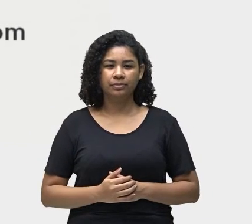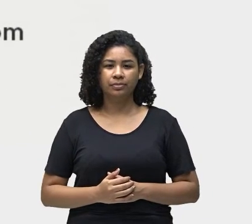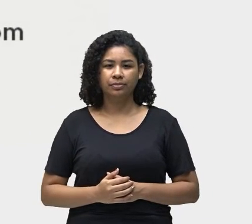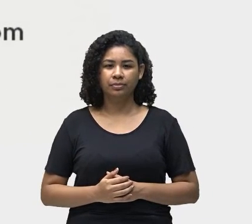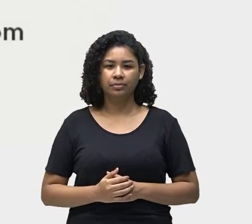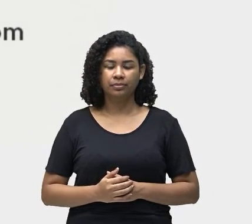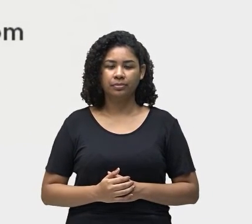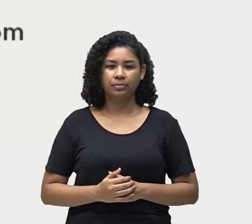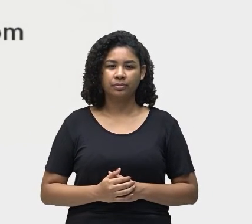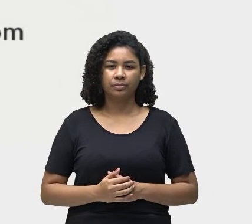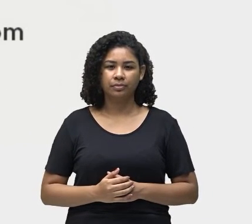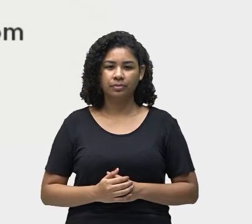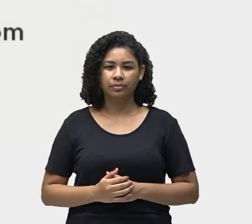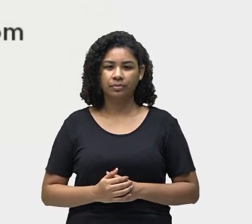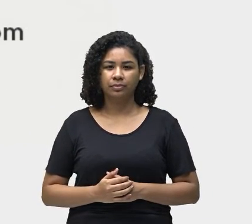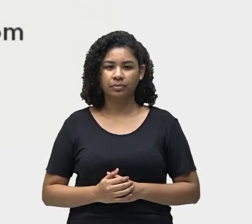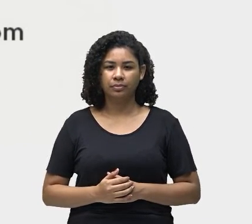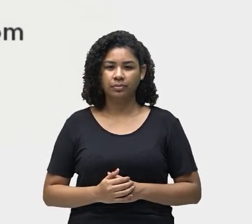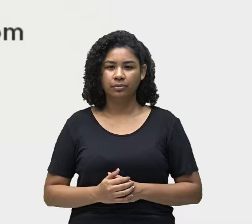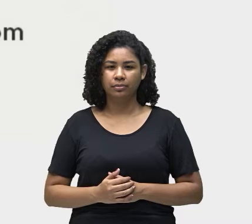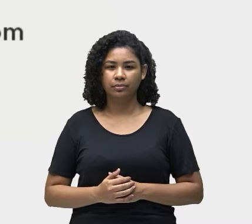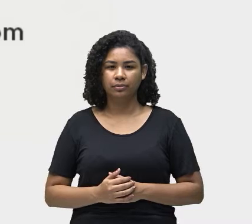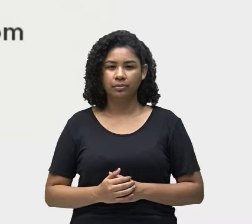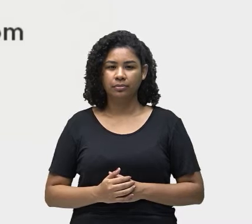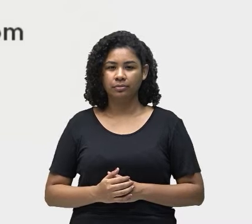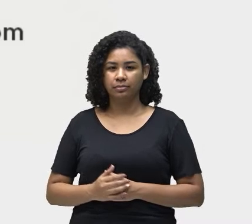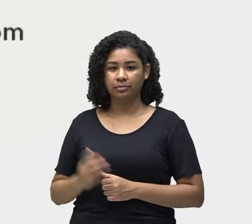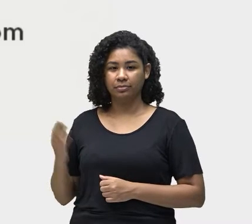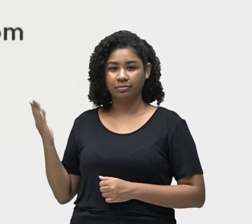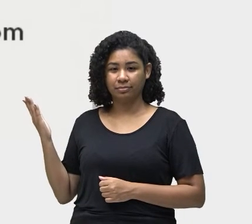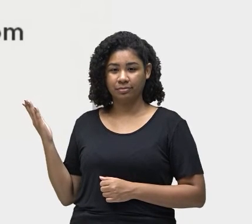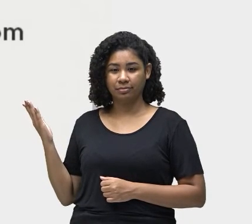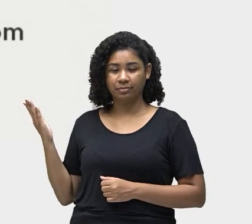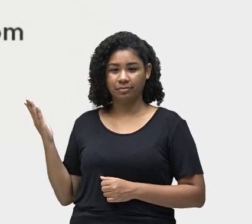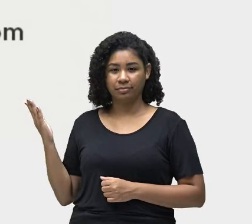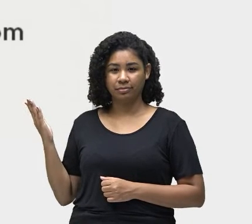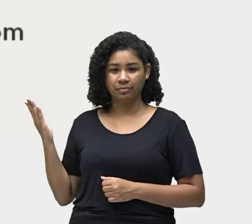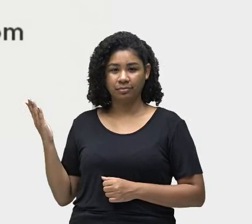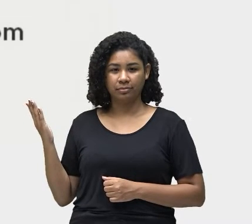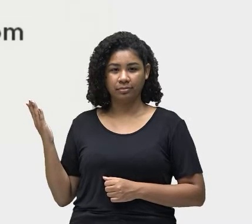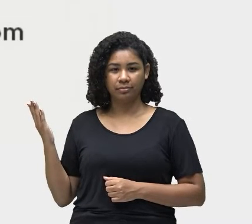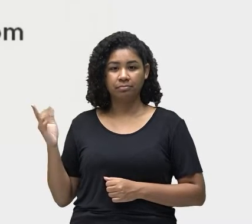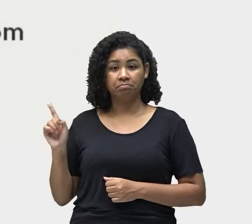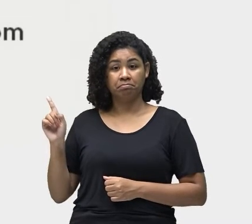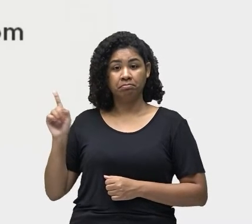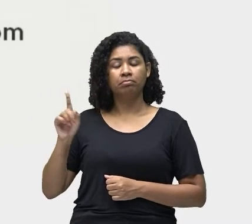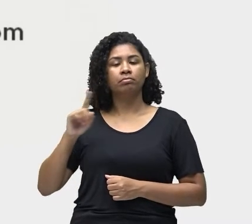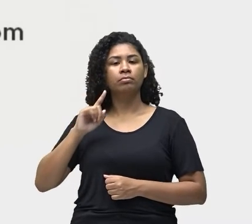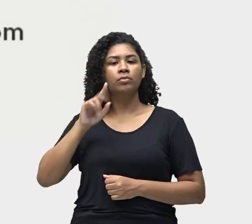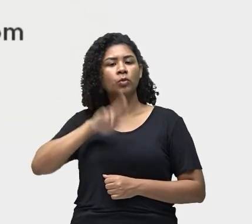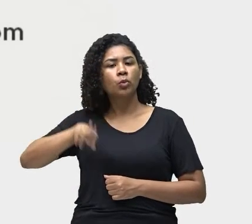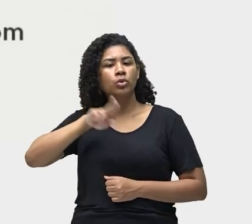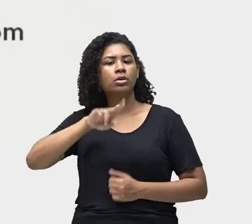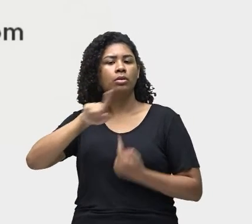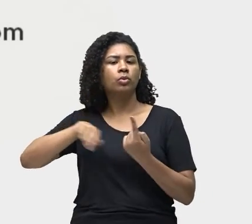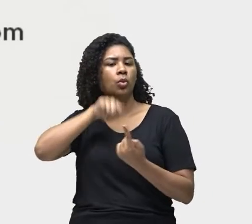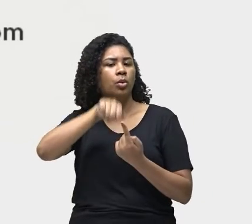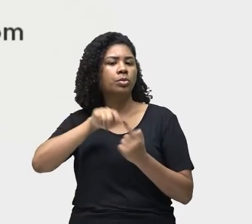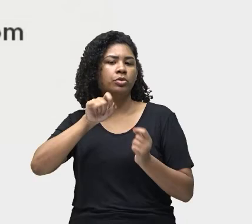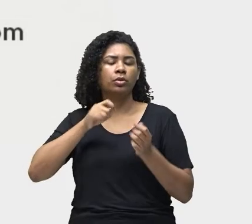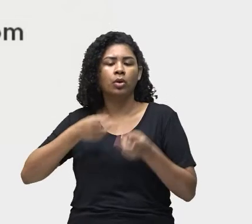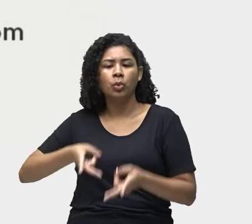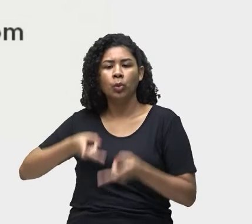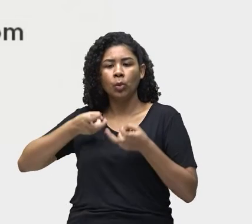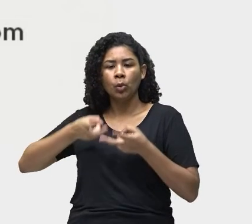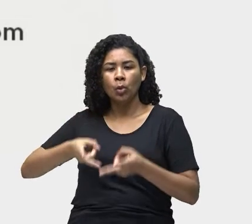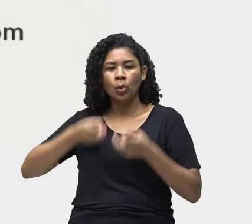aqui para vocês. Eu tenho aqui essa estrutura, né, que é utilizada para retirar